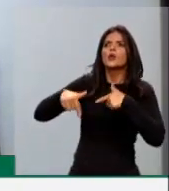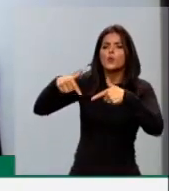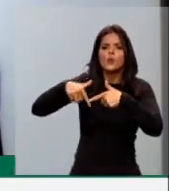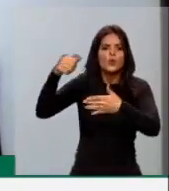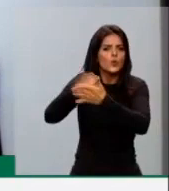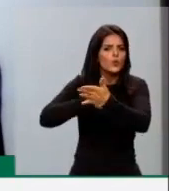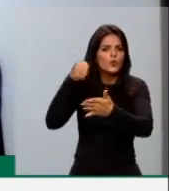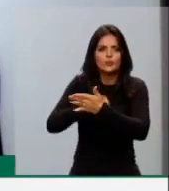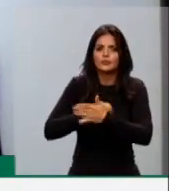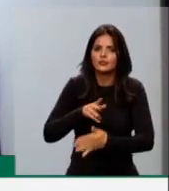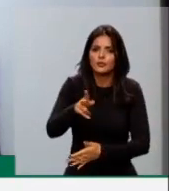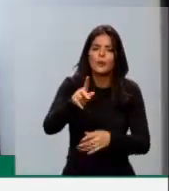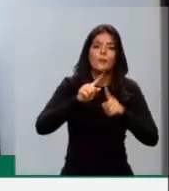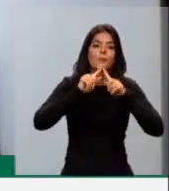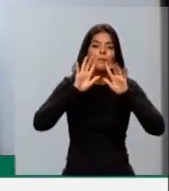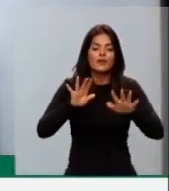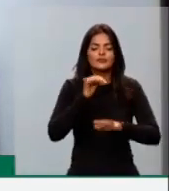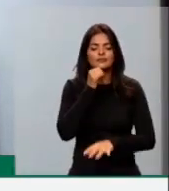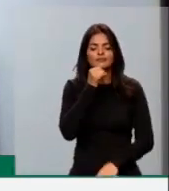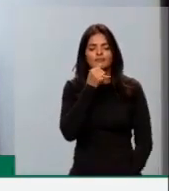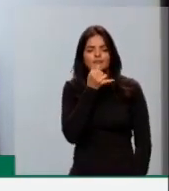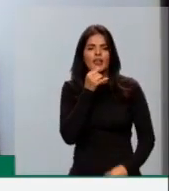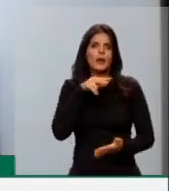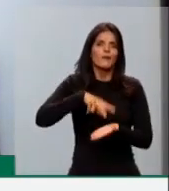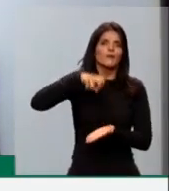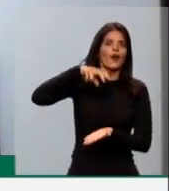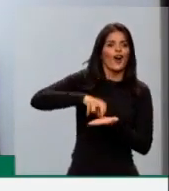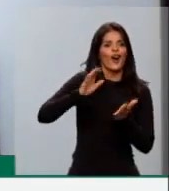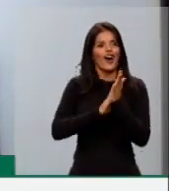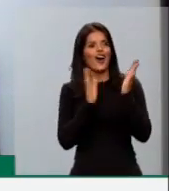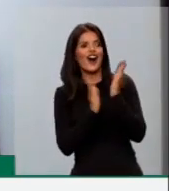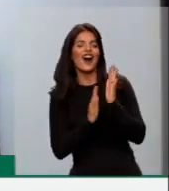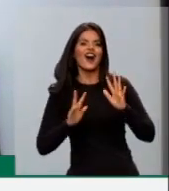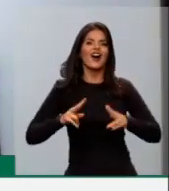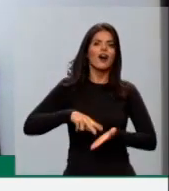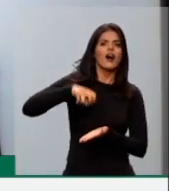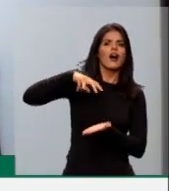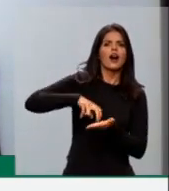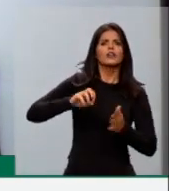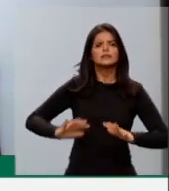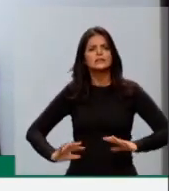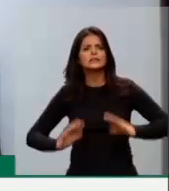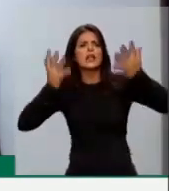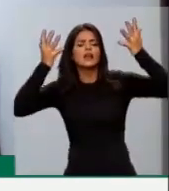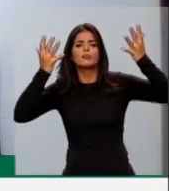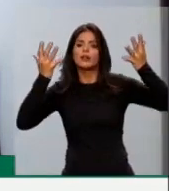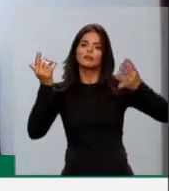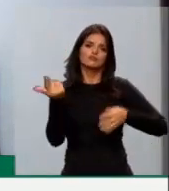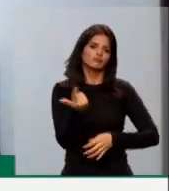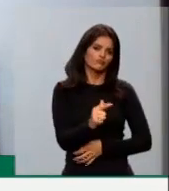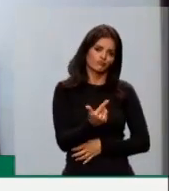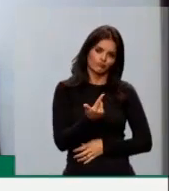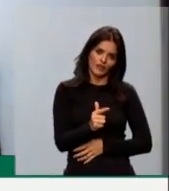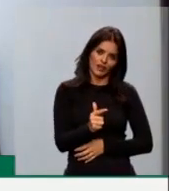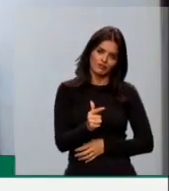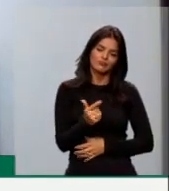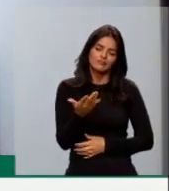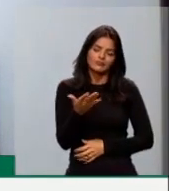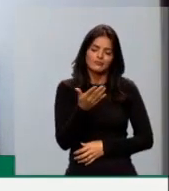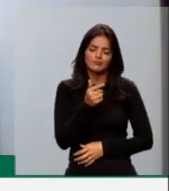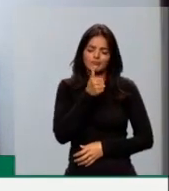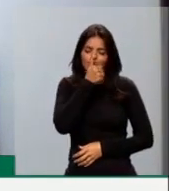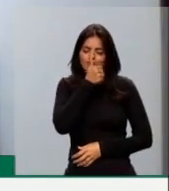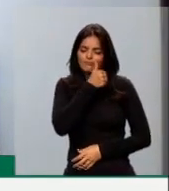tem o que celebrar, e é lamentável que a gente, mais uma vez, e como tem